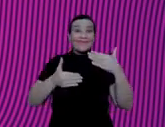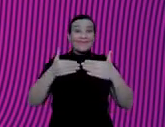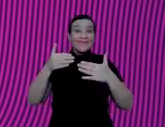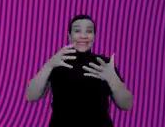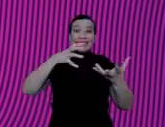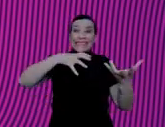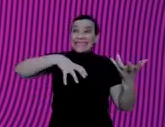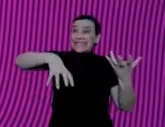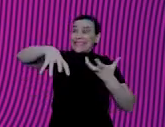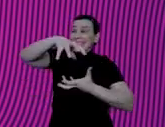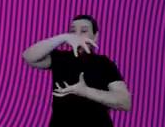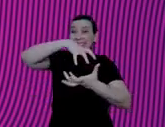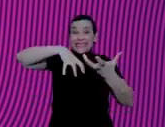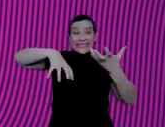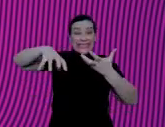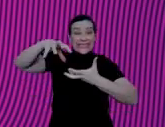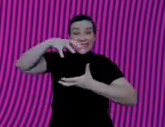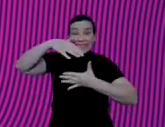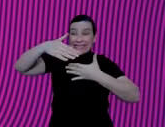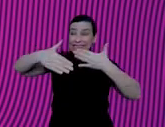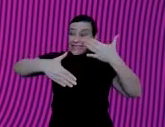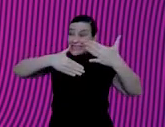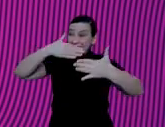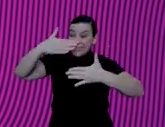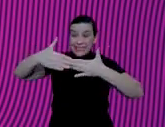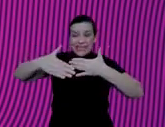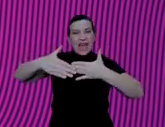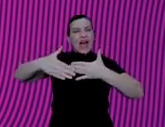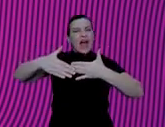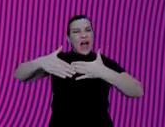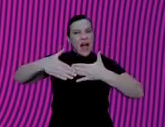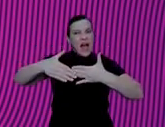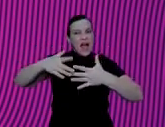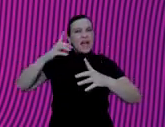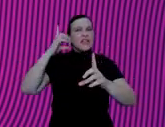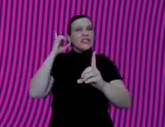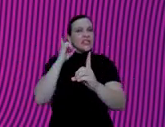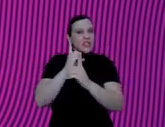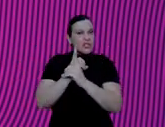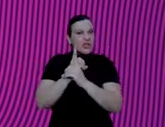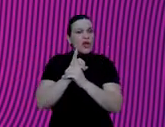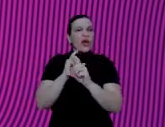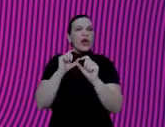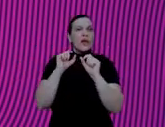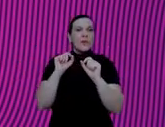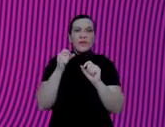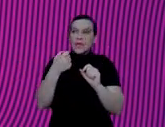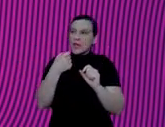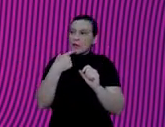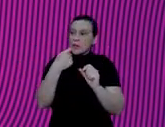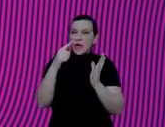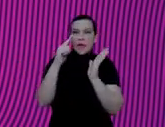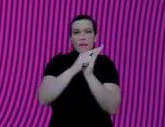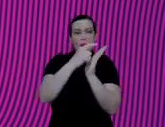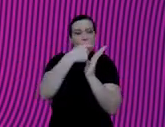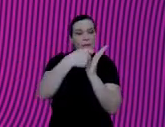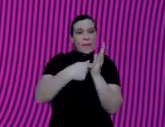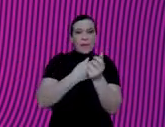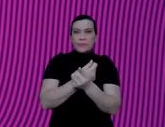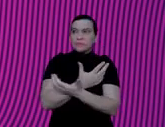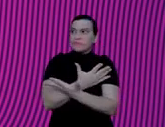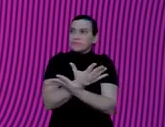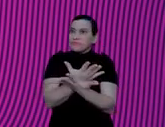fica evidente que há um descontrole na prescrição de opioides, um descontrole, sobretudo no uso de